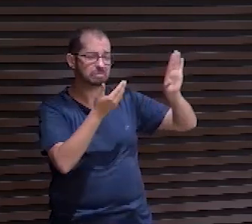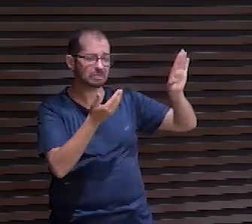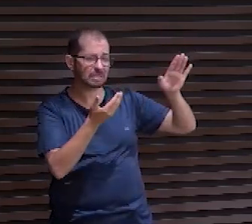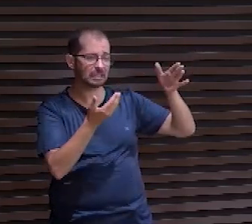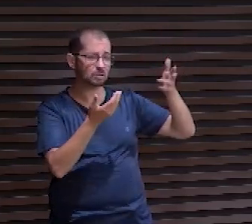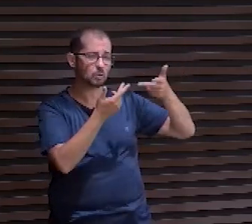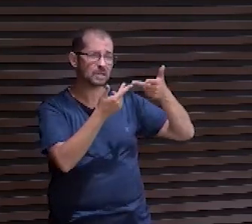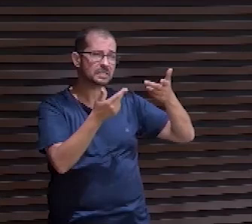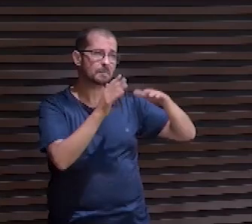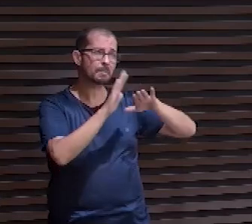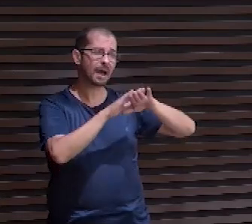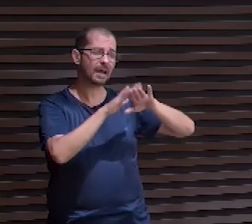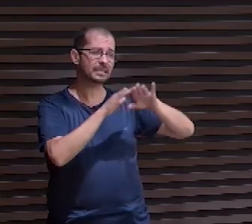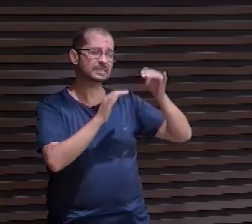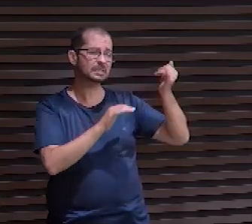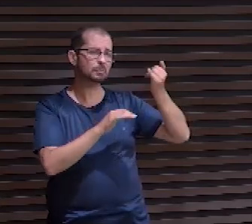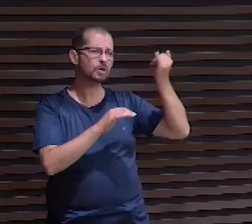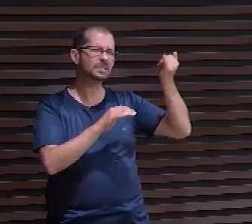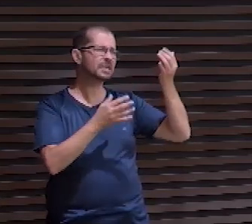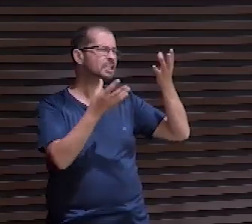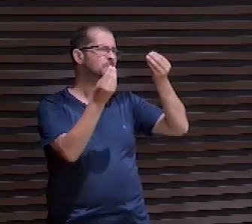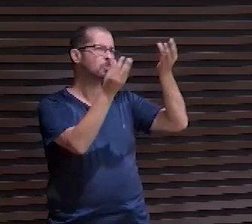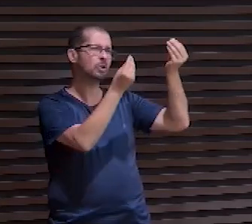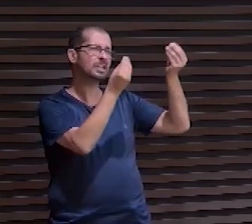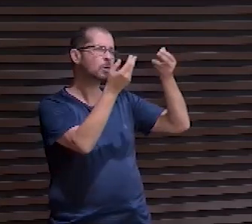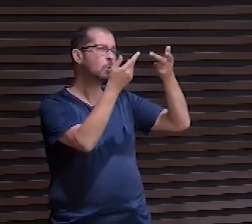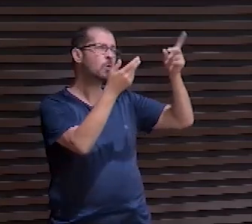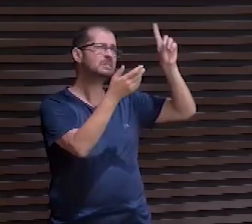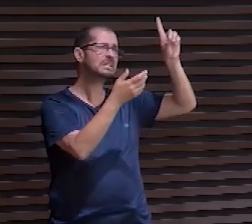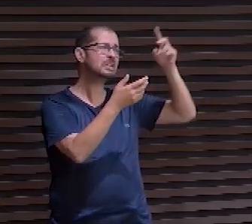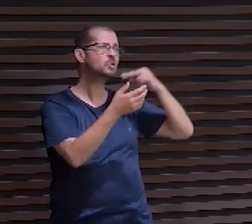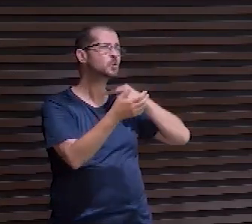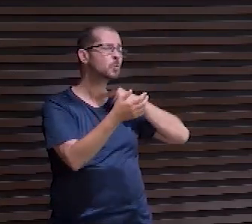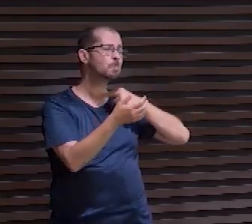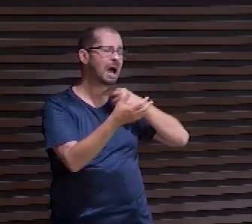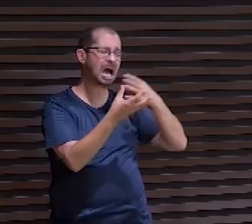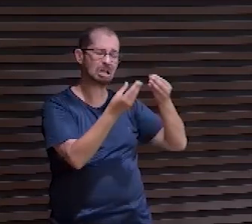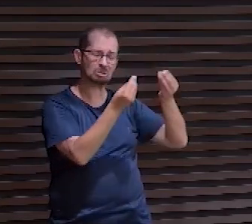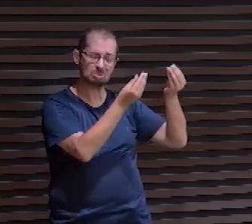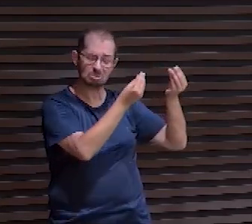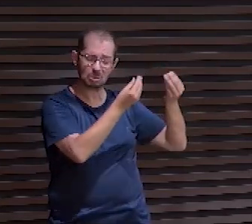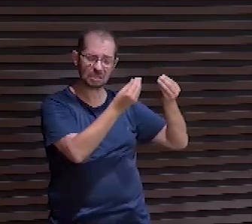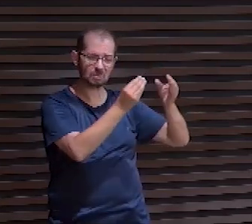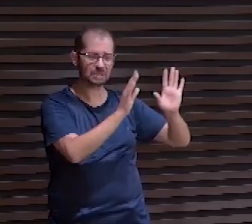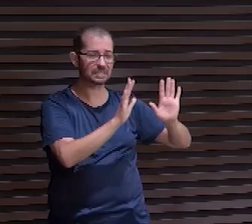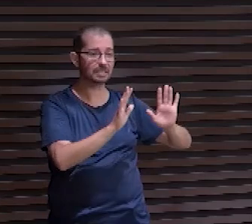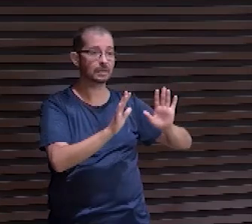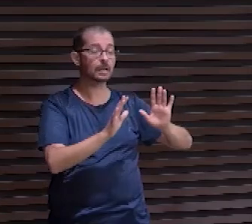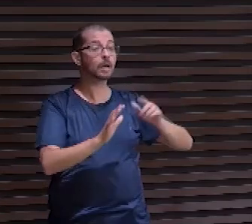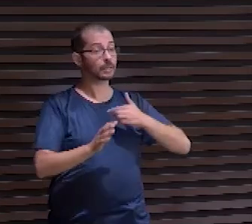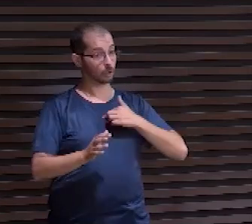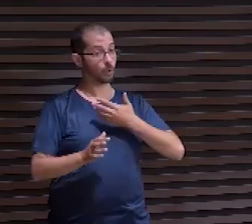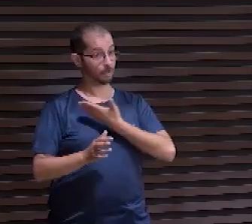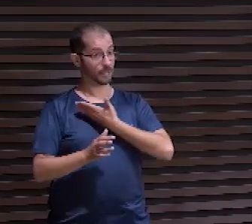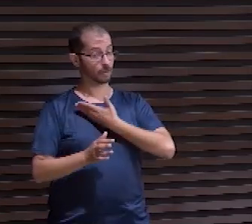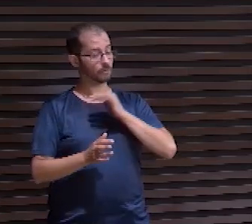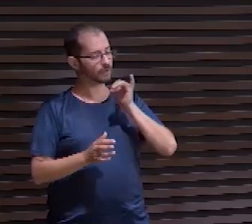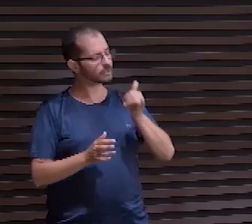mais importantes e muitas coisas. Até que um amigo me disse, orar é muito